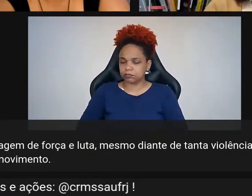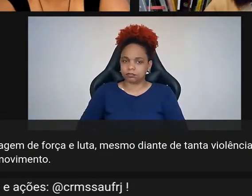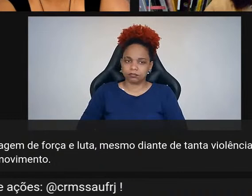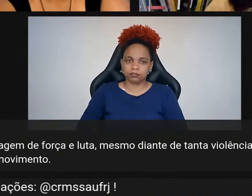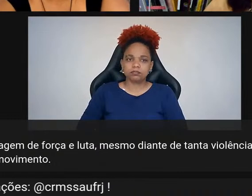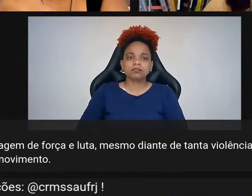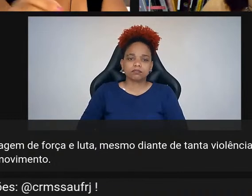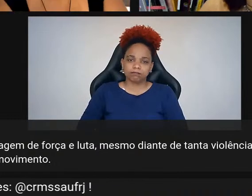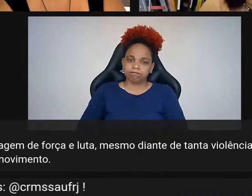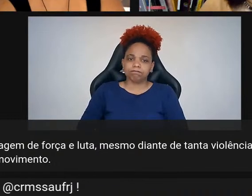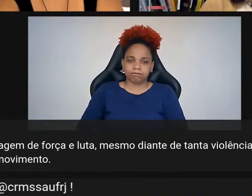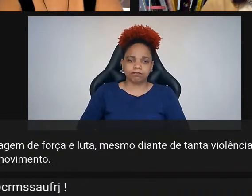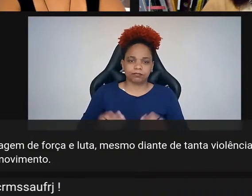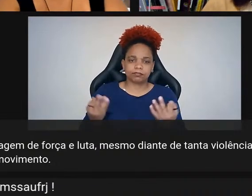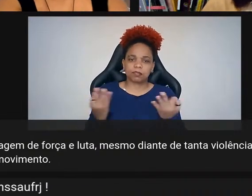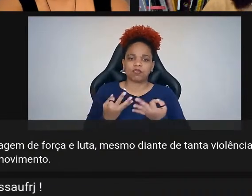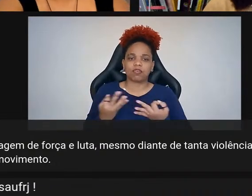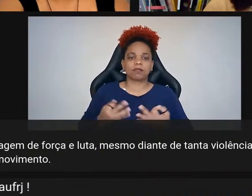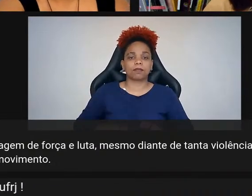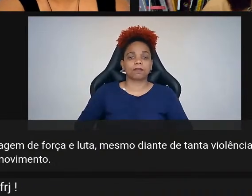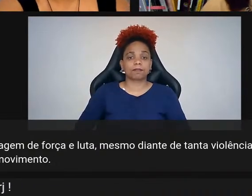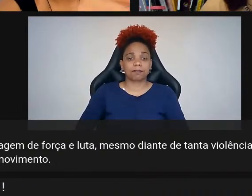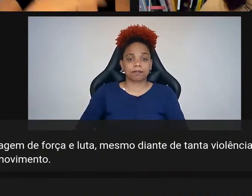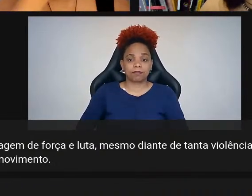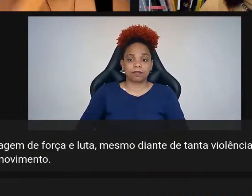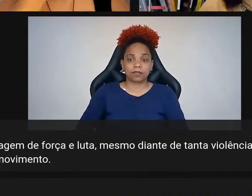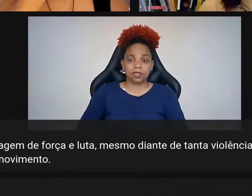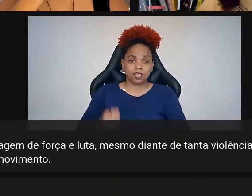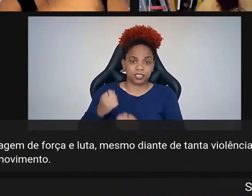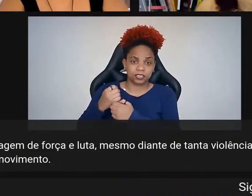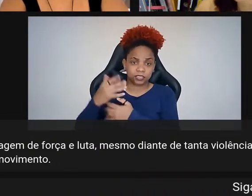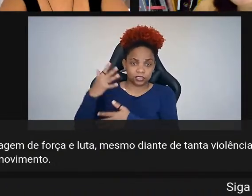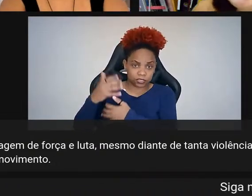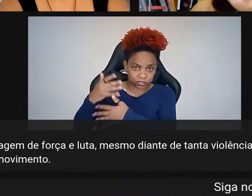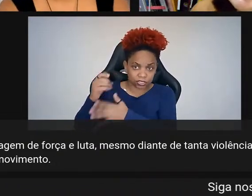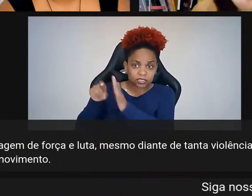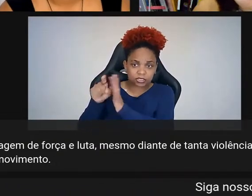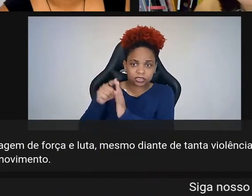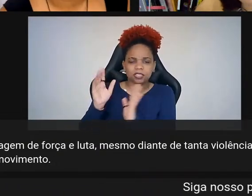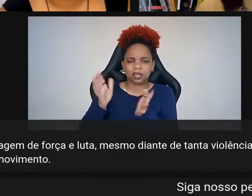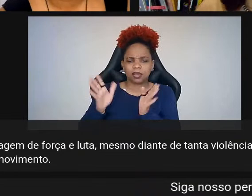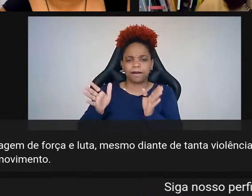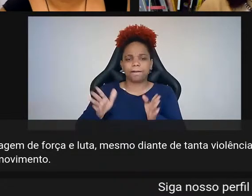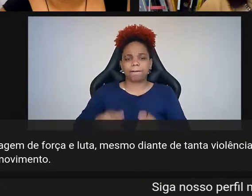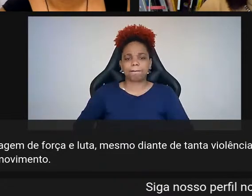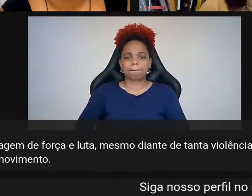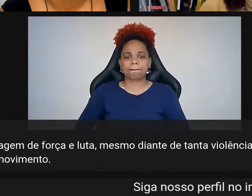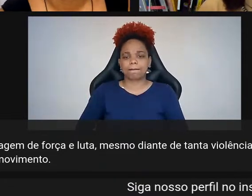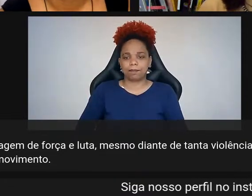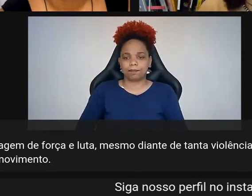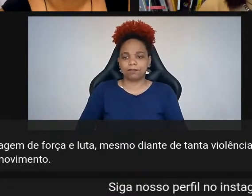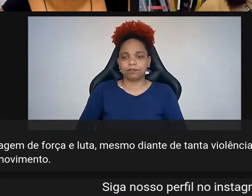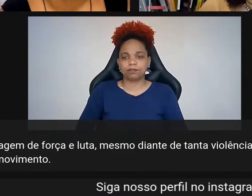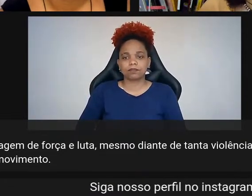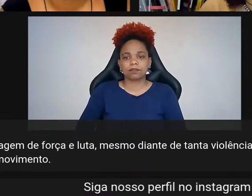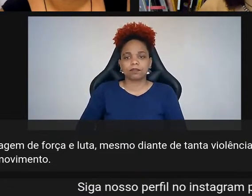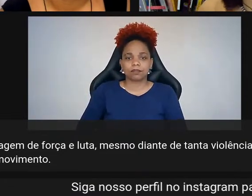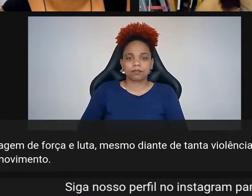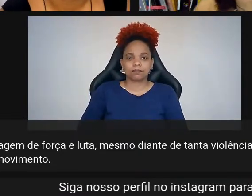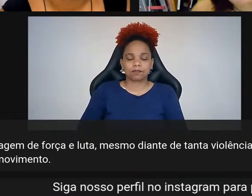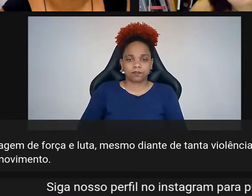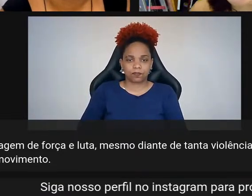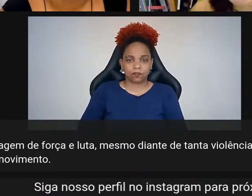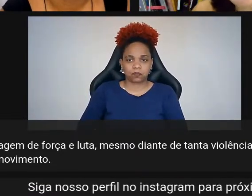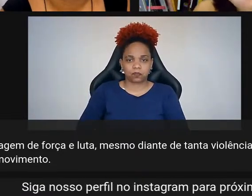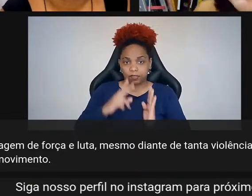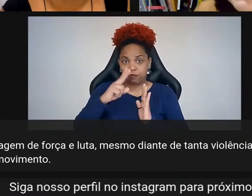Perfeito. Bom, nós já começaram a chegar as perguntas do público, né? Eu vou passar para você, vou